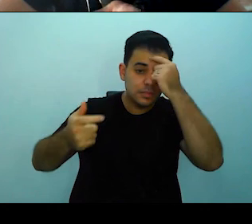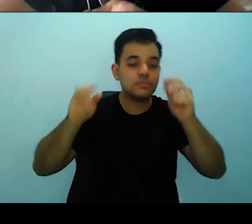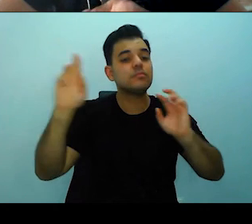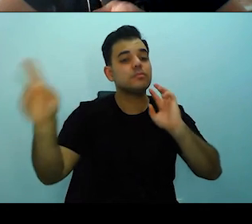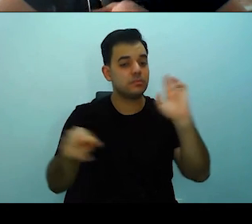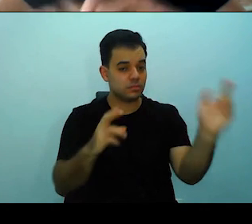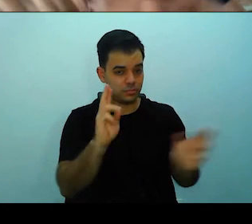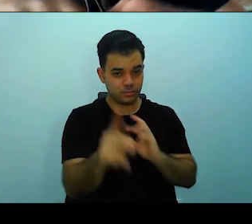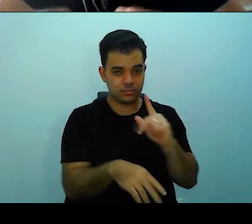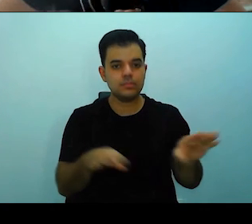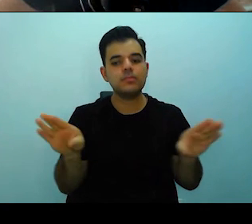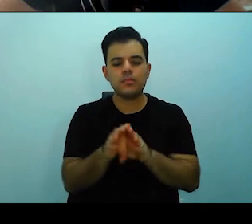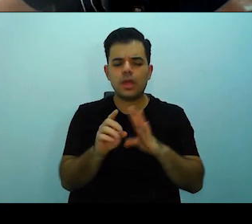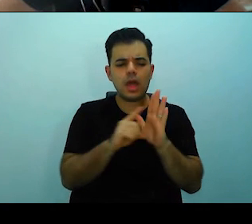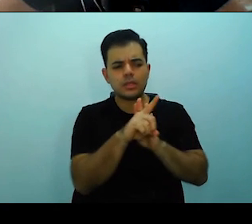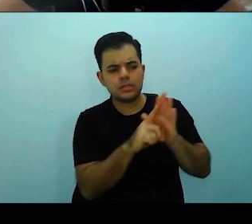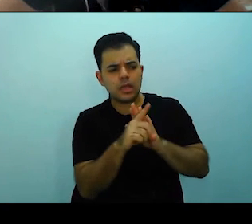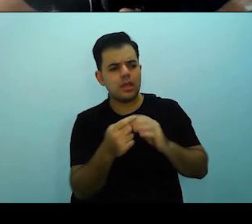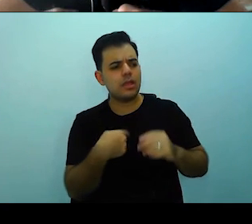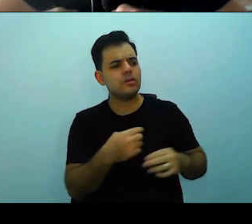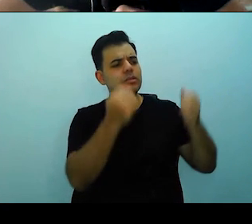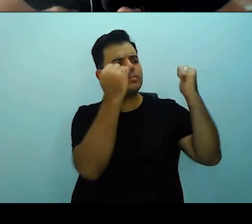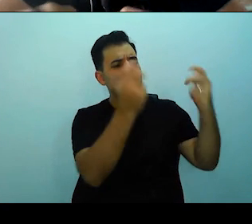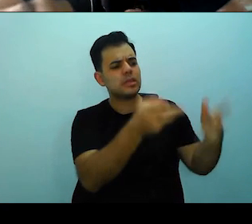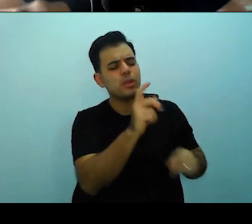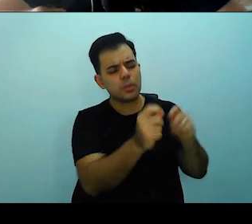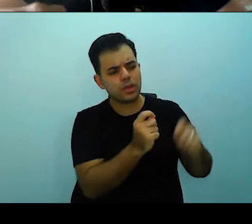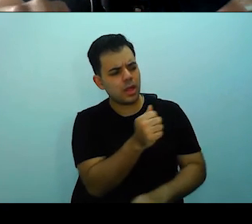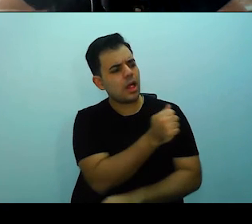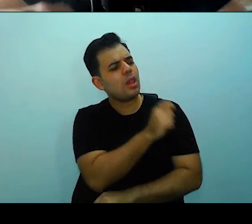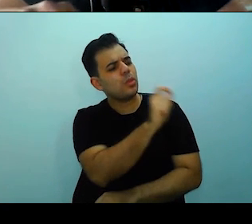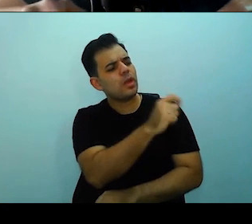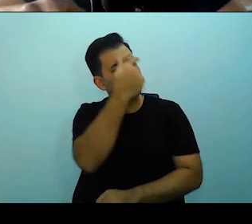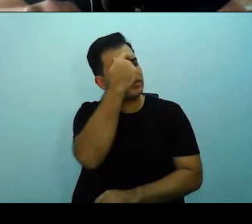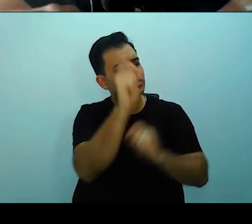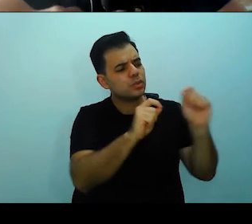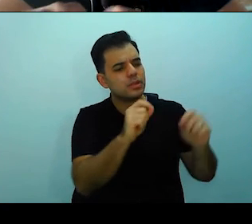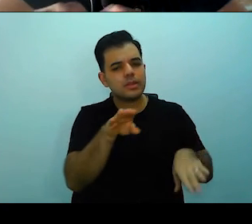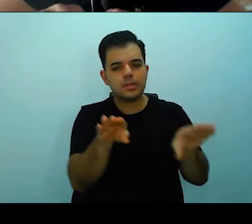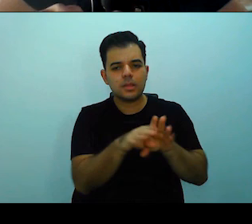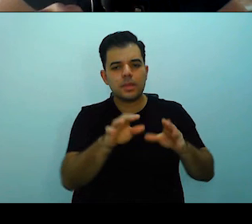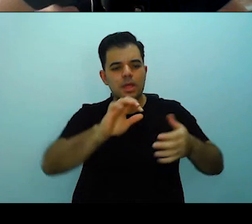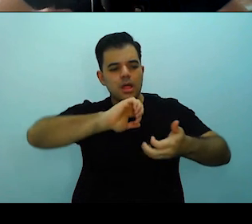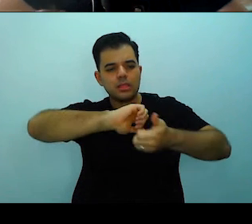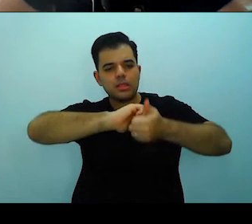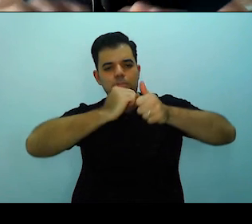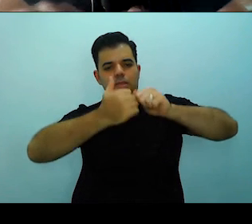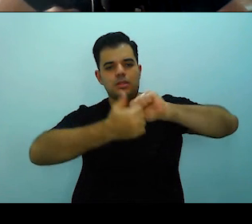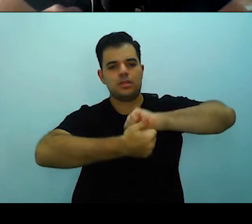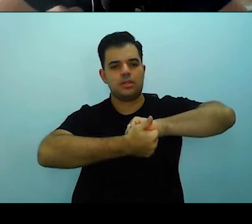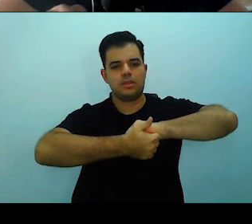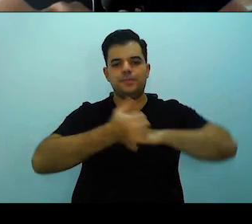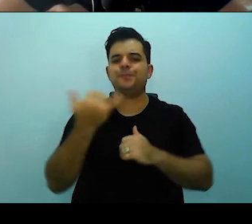você analisar o que você tem que transmitir e o seu aluno, sabe? E ter essa flexibilidade para adaptar, que é o que a